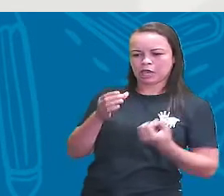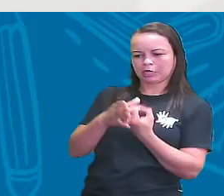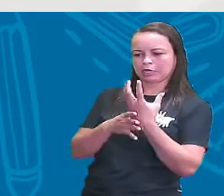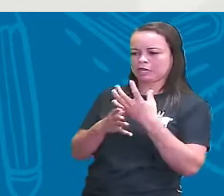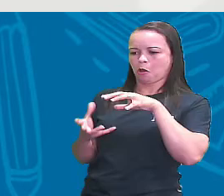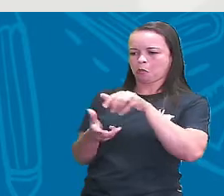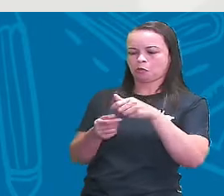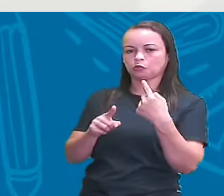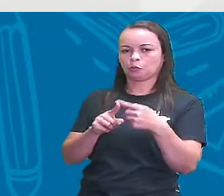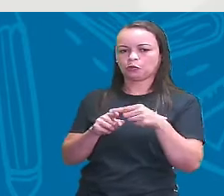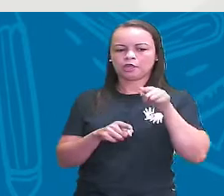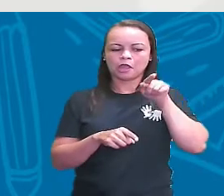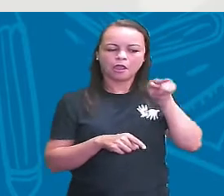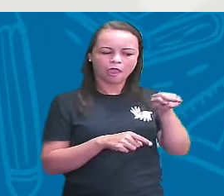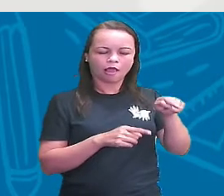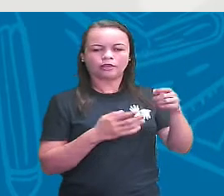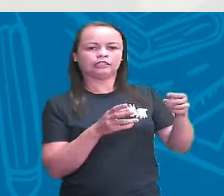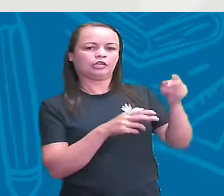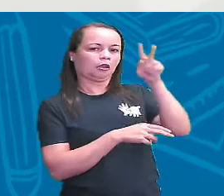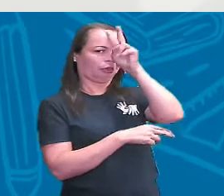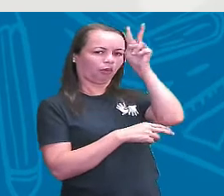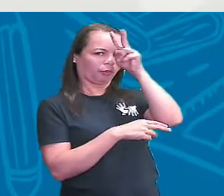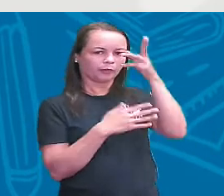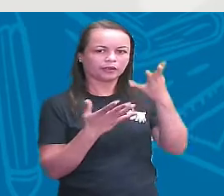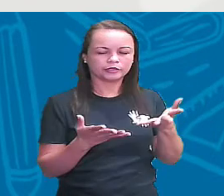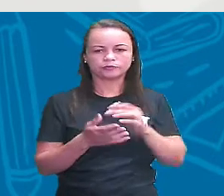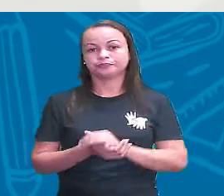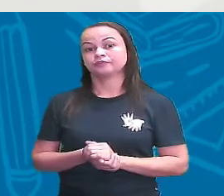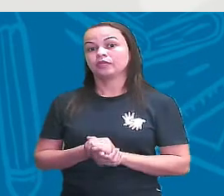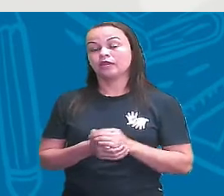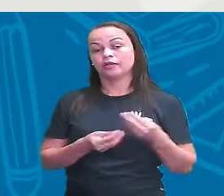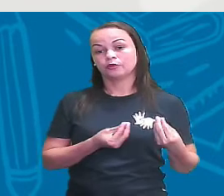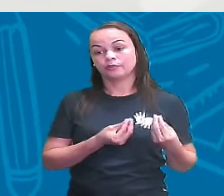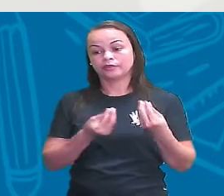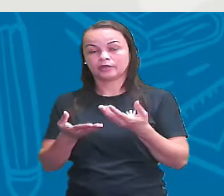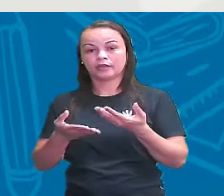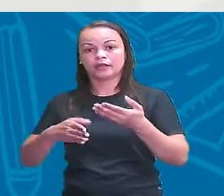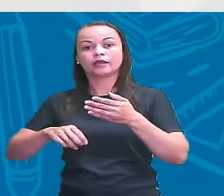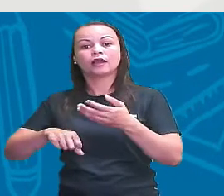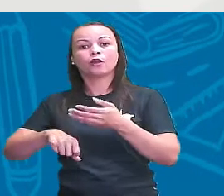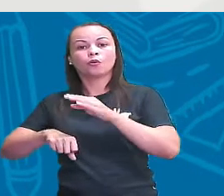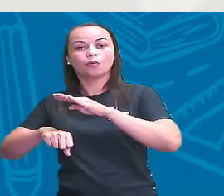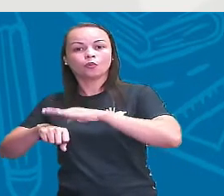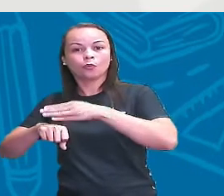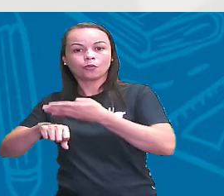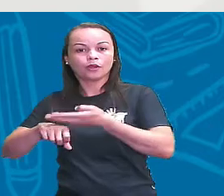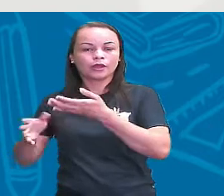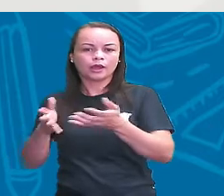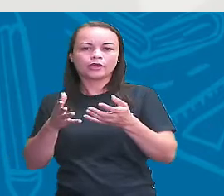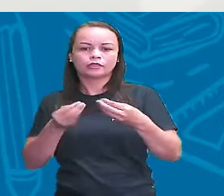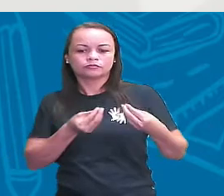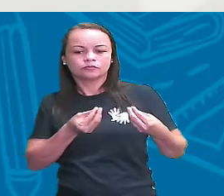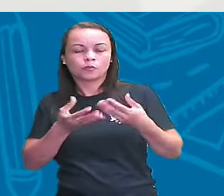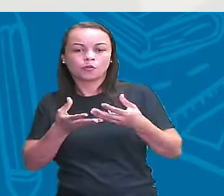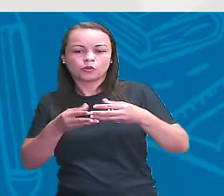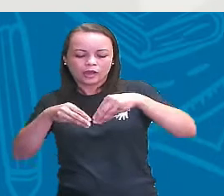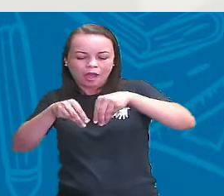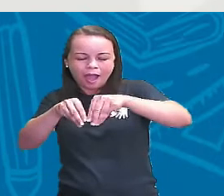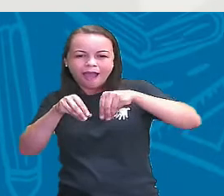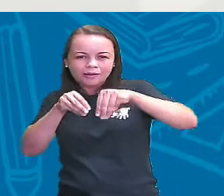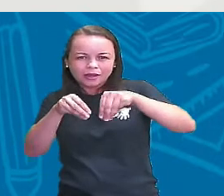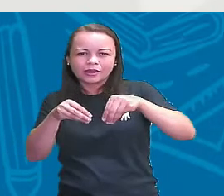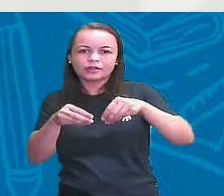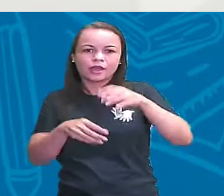Deus Supremo diz, então, você é que vai criar. Entrega a ele um punhado de areia e uma galinha. Aí